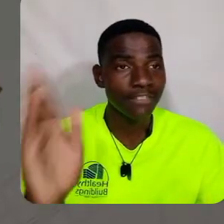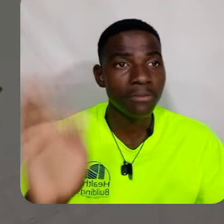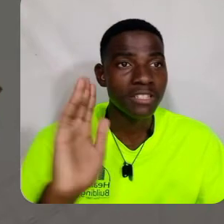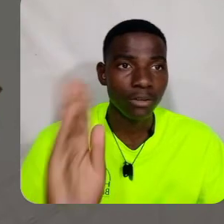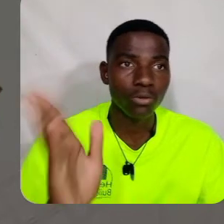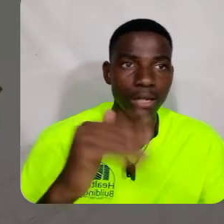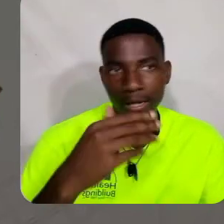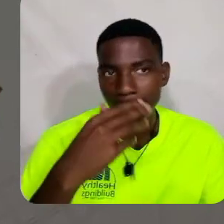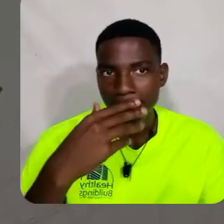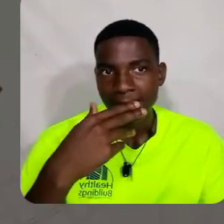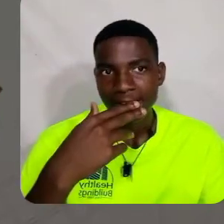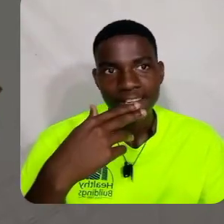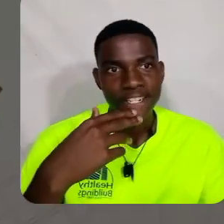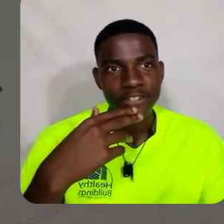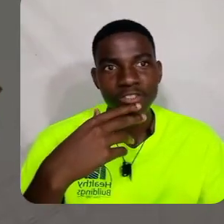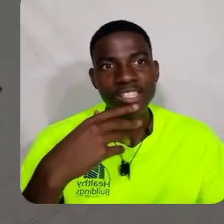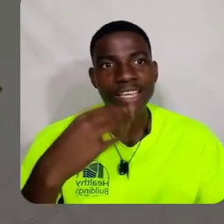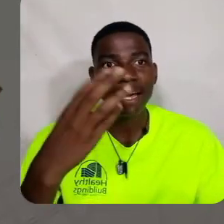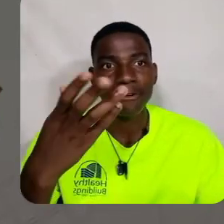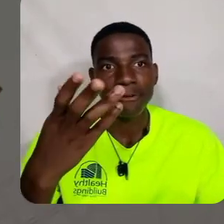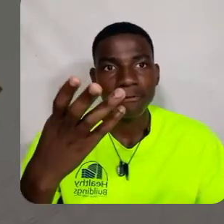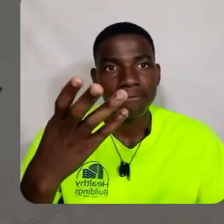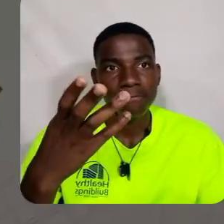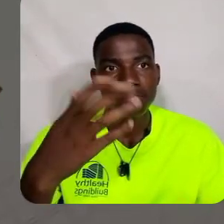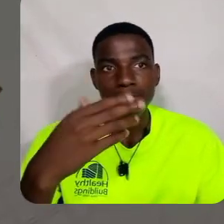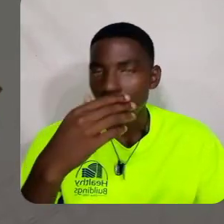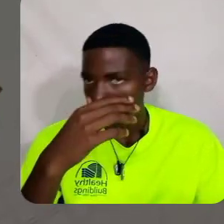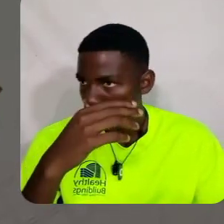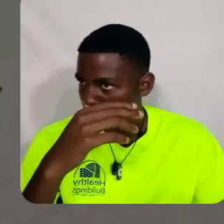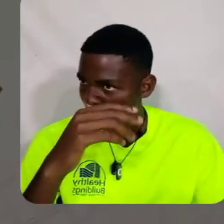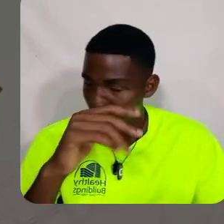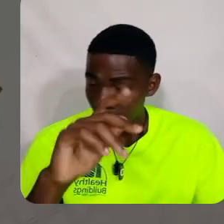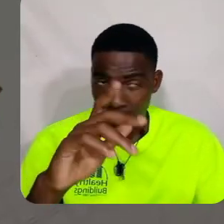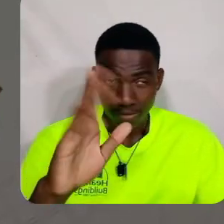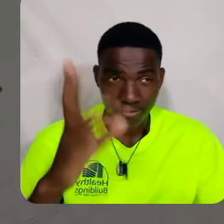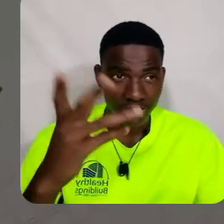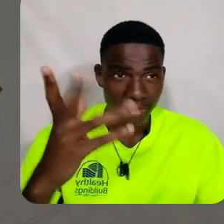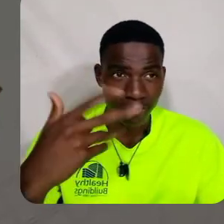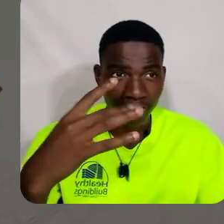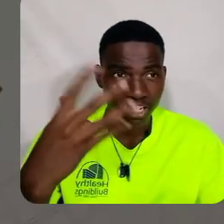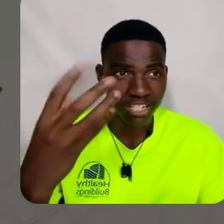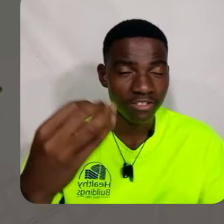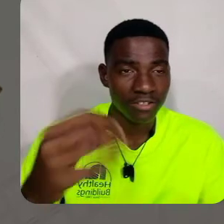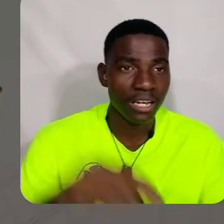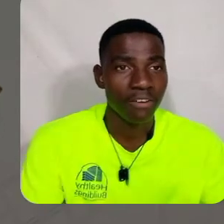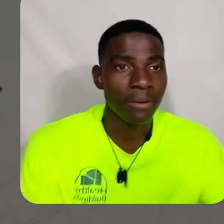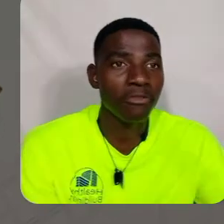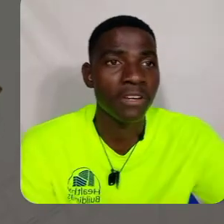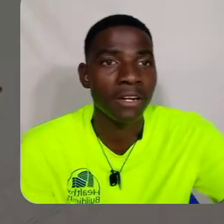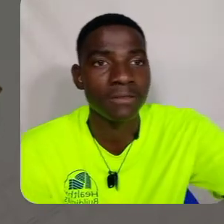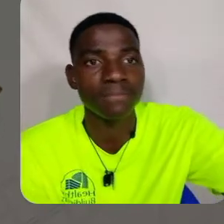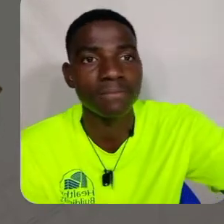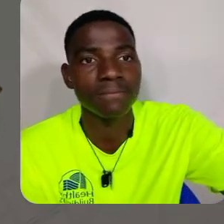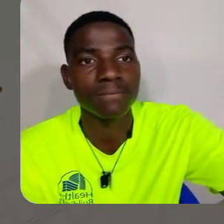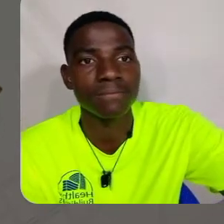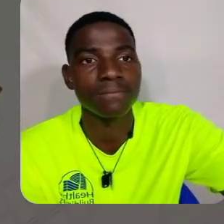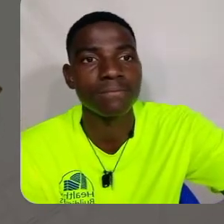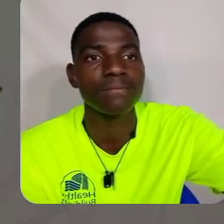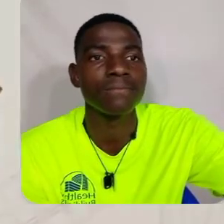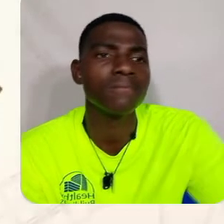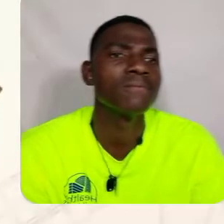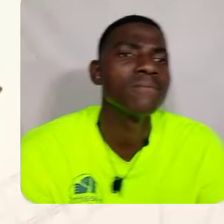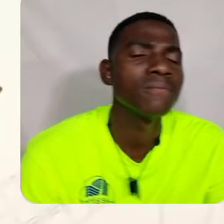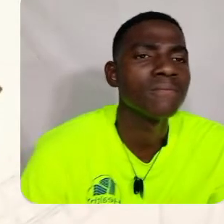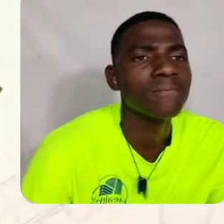gente devemos executar. Judiciário? Yeah. Não sei bem o que é judiciário. Vamos ver. Lá,